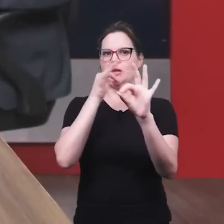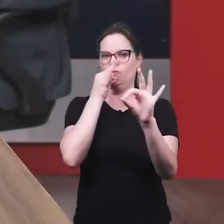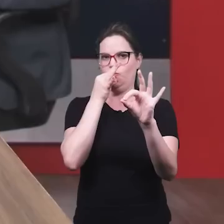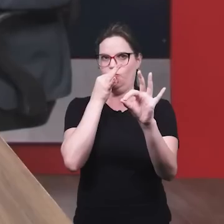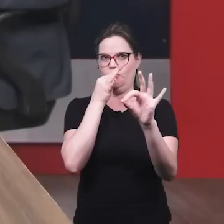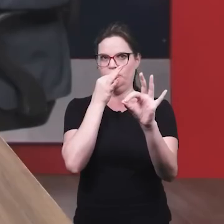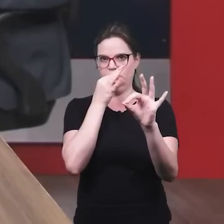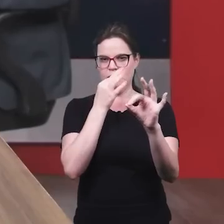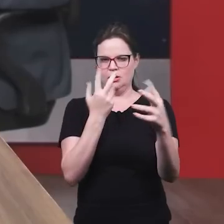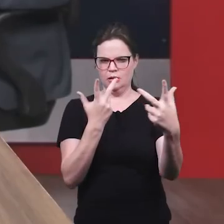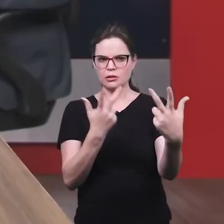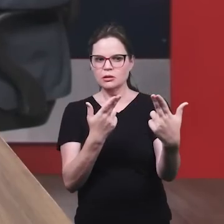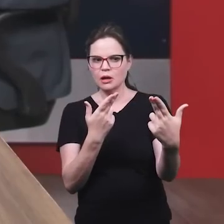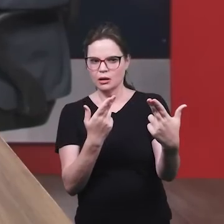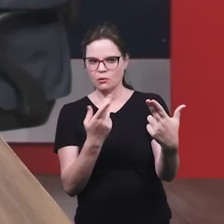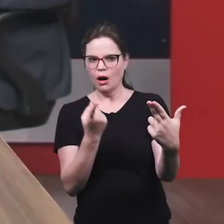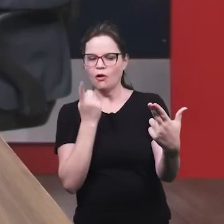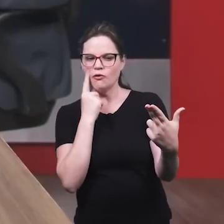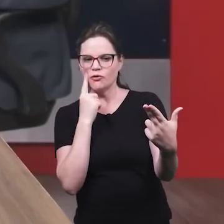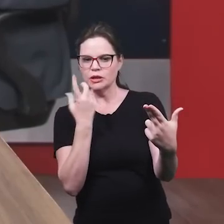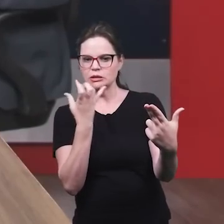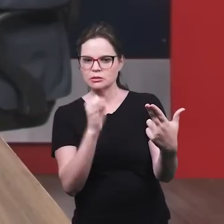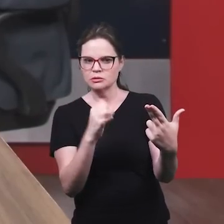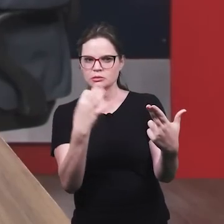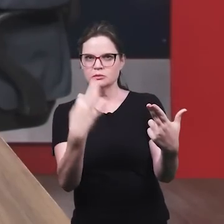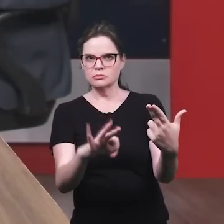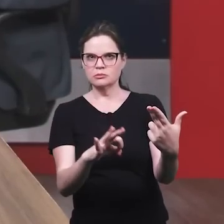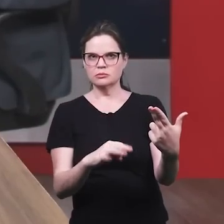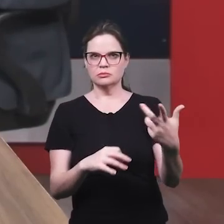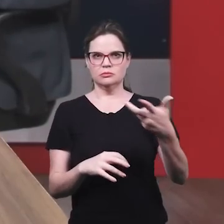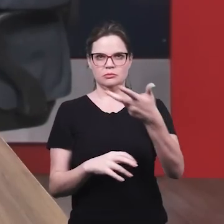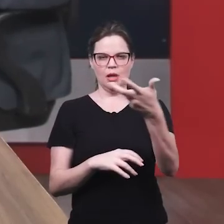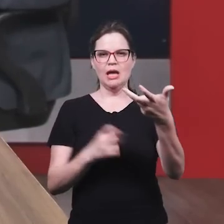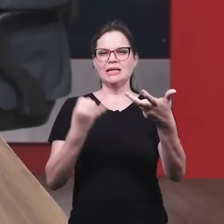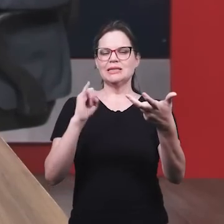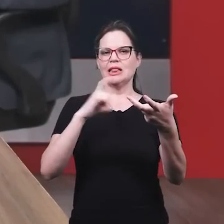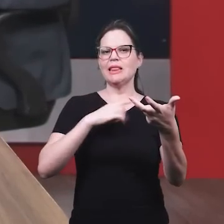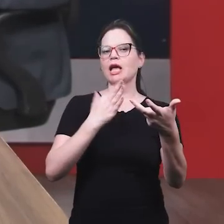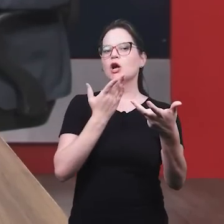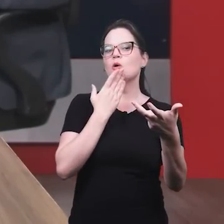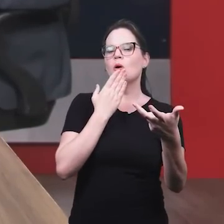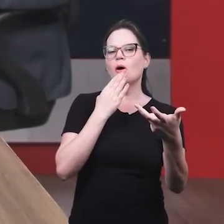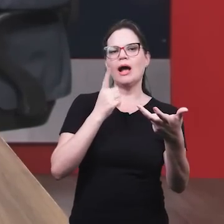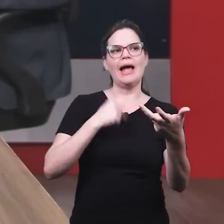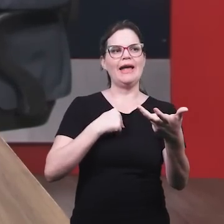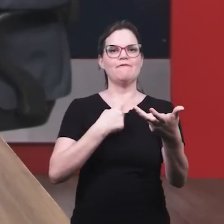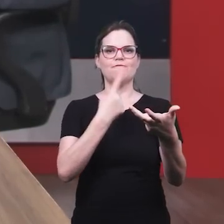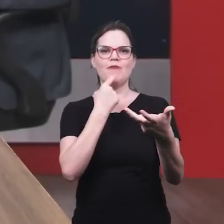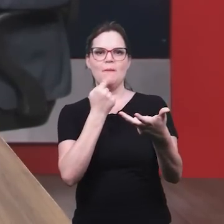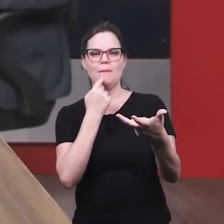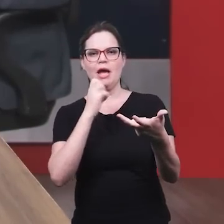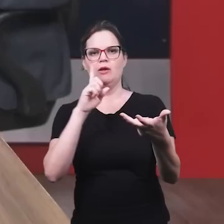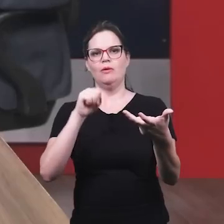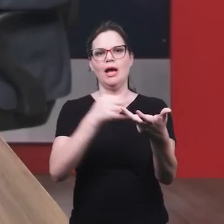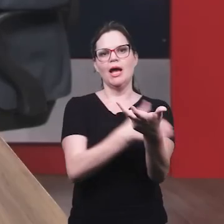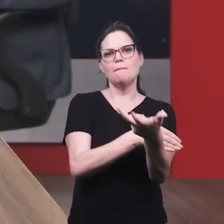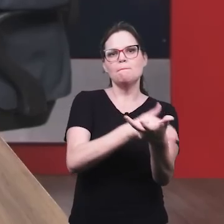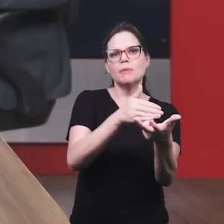está correspondente, se realmente corresponde, se é um vinho tinto, se é um vinho branco, então a coloração